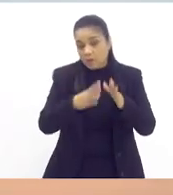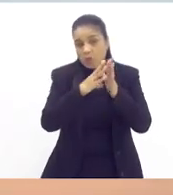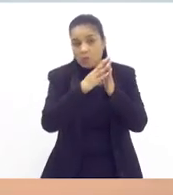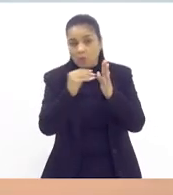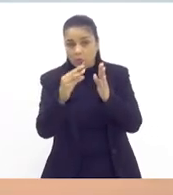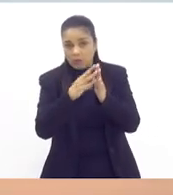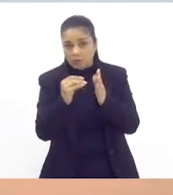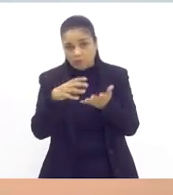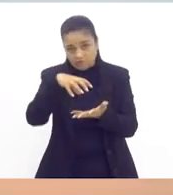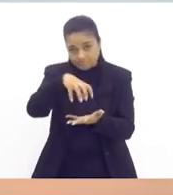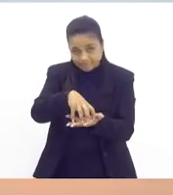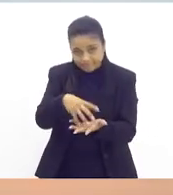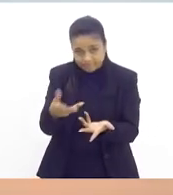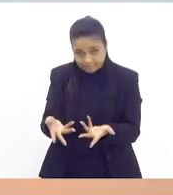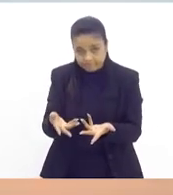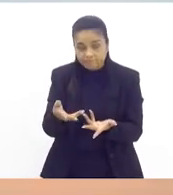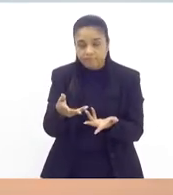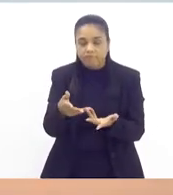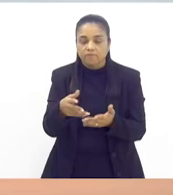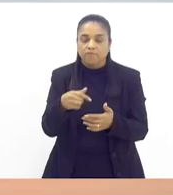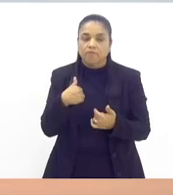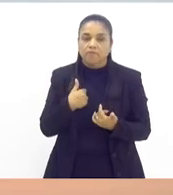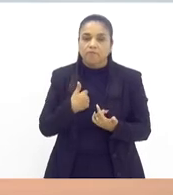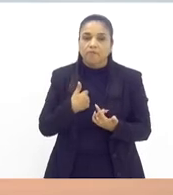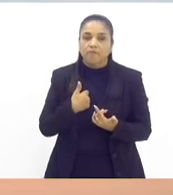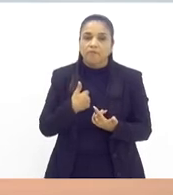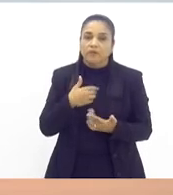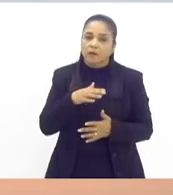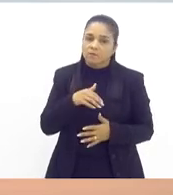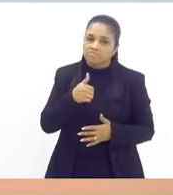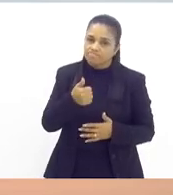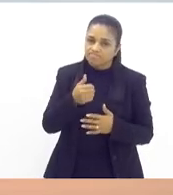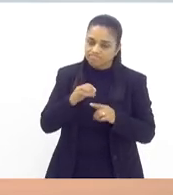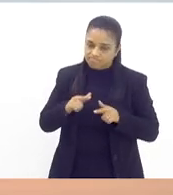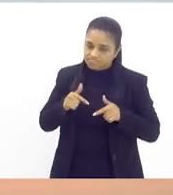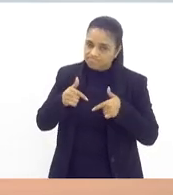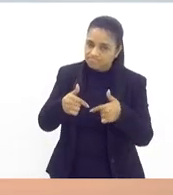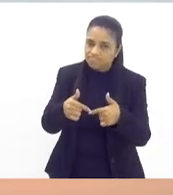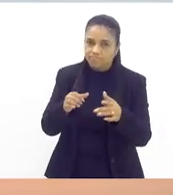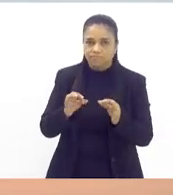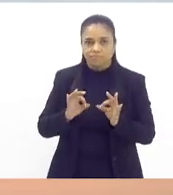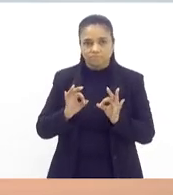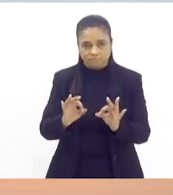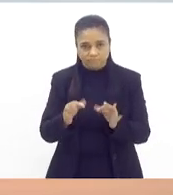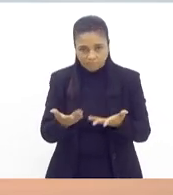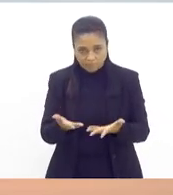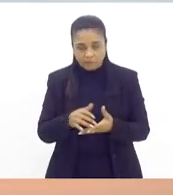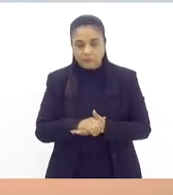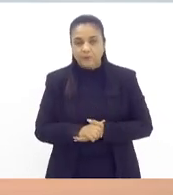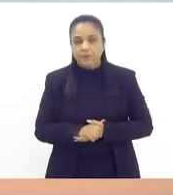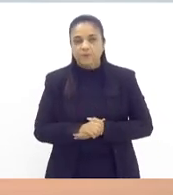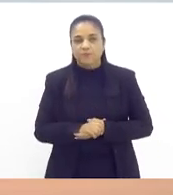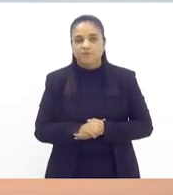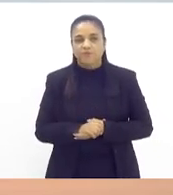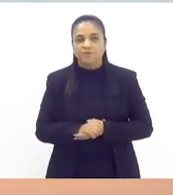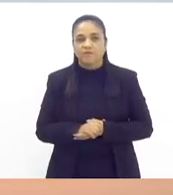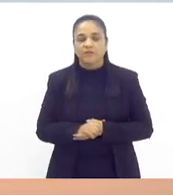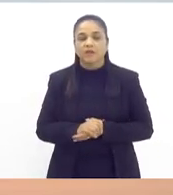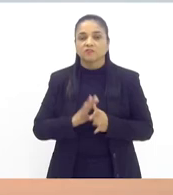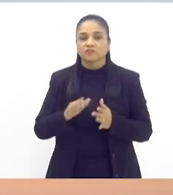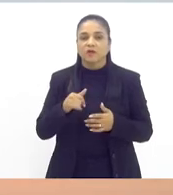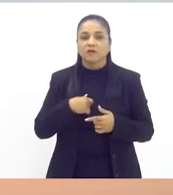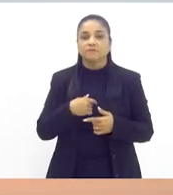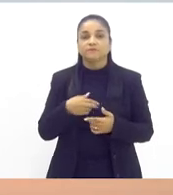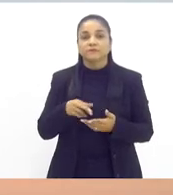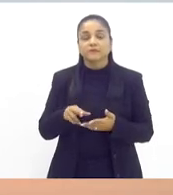Acho que essa é uma posição bem mais eficiente. E, Zona Franca, já falei,